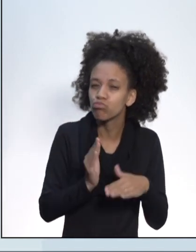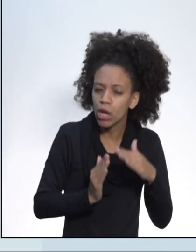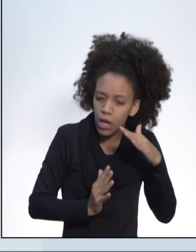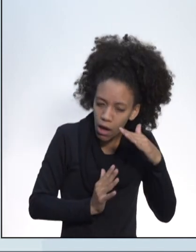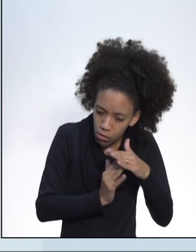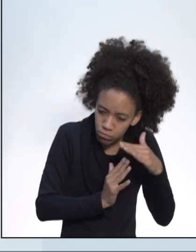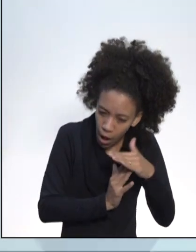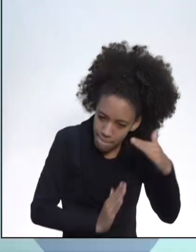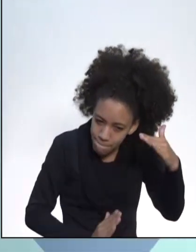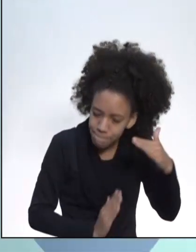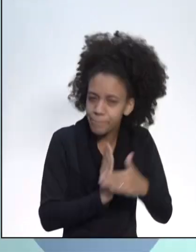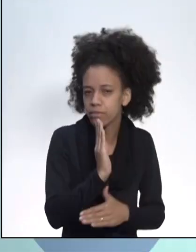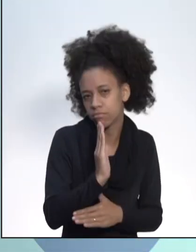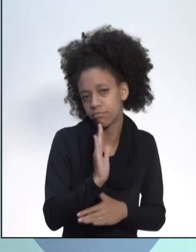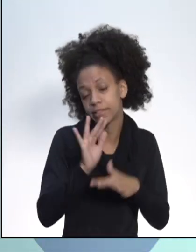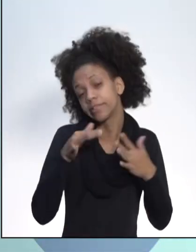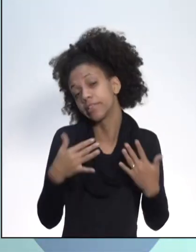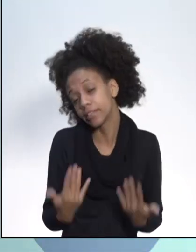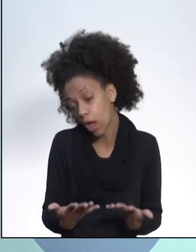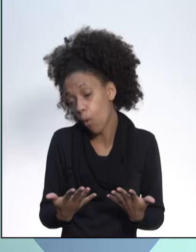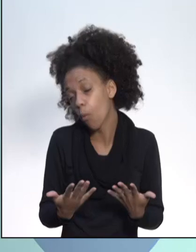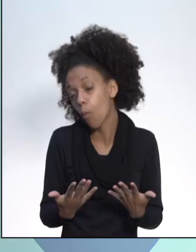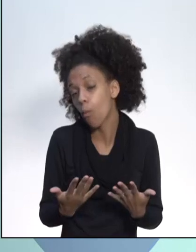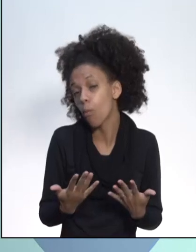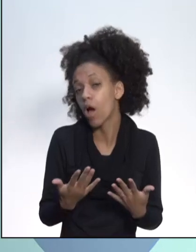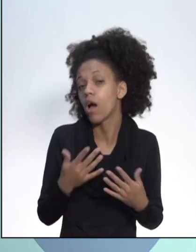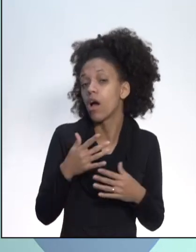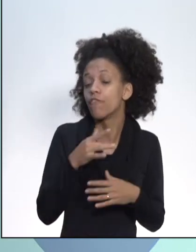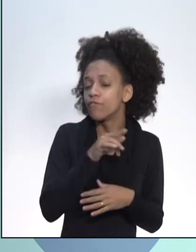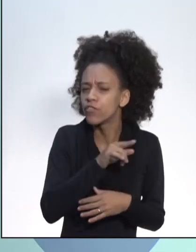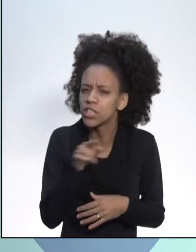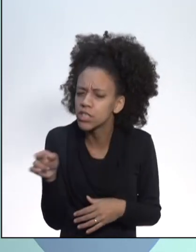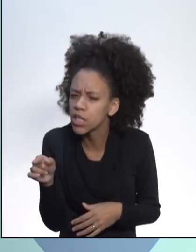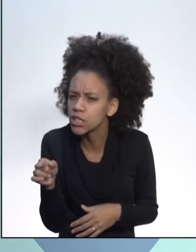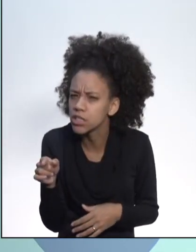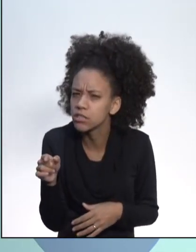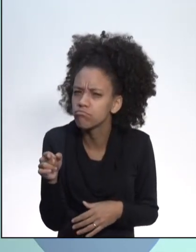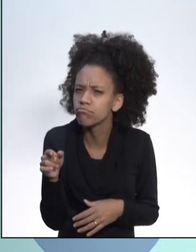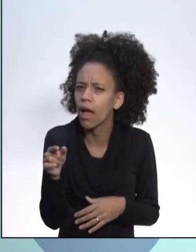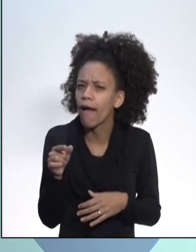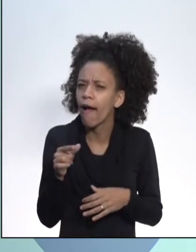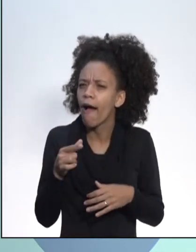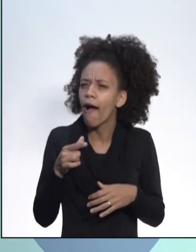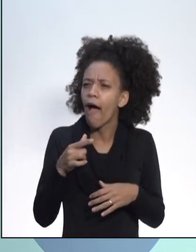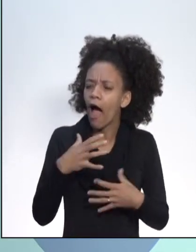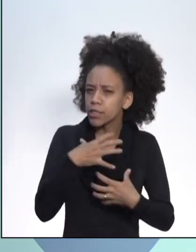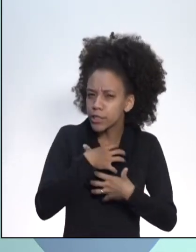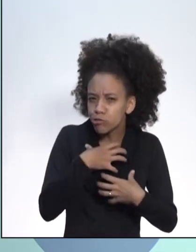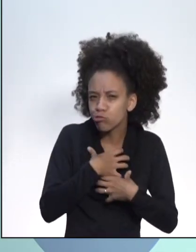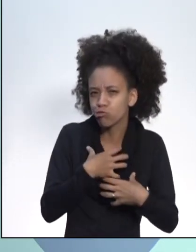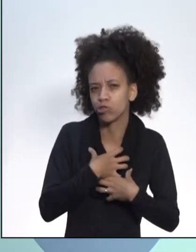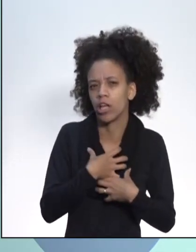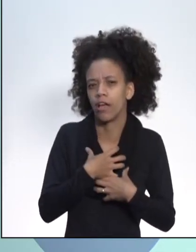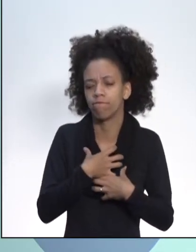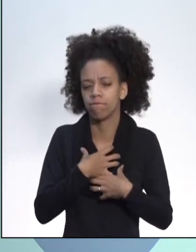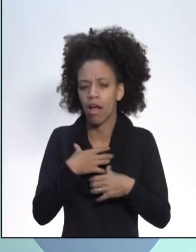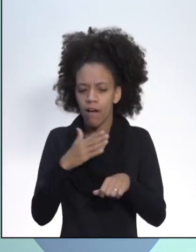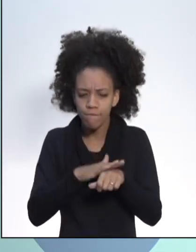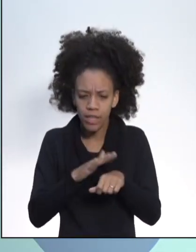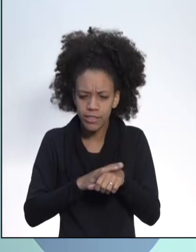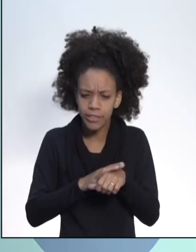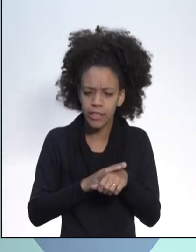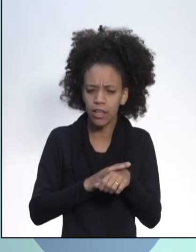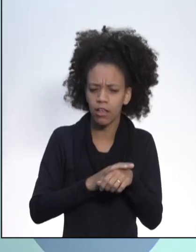que se espera. Então, determinação, para vocês agirem, fazer determinada